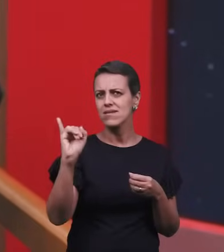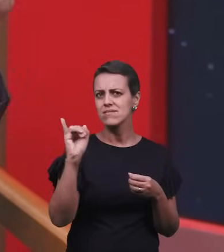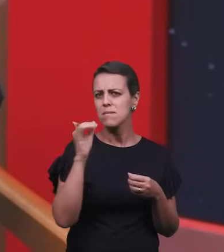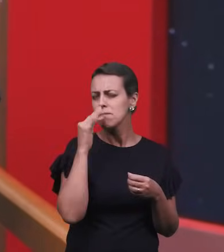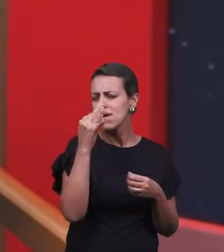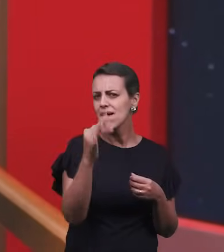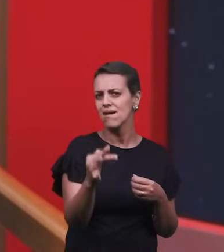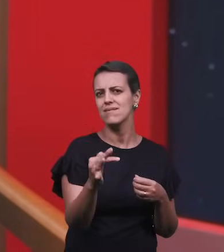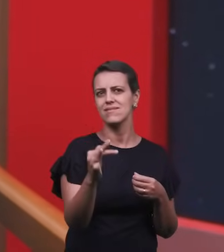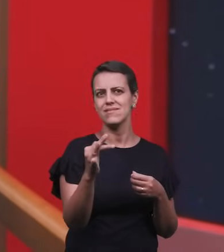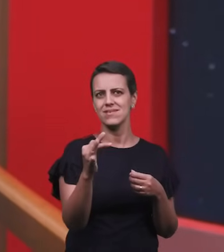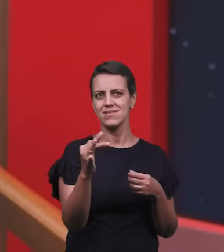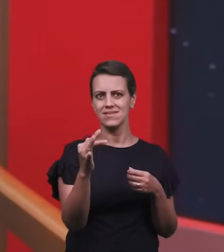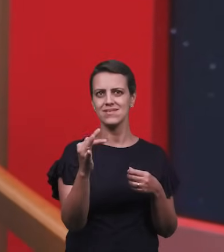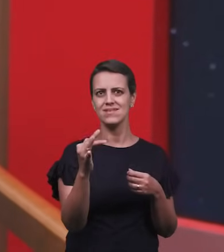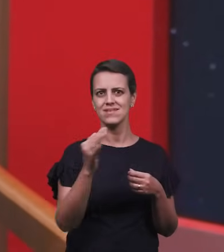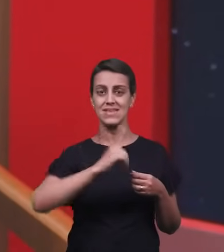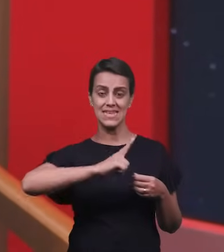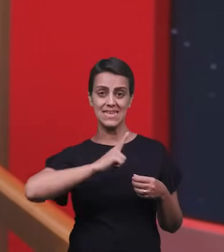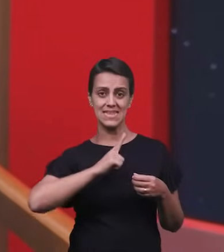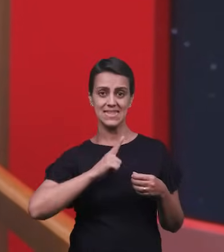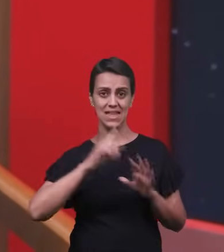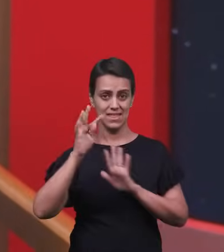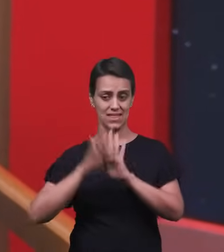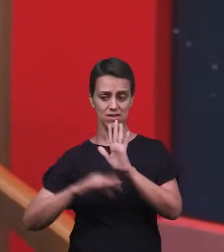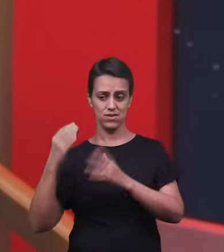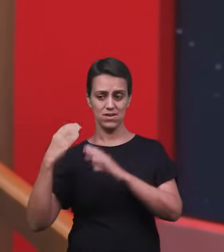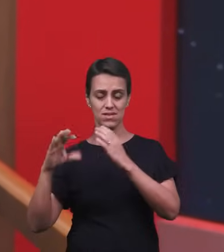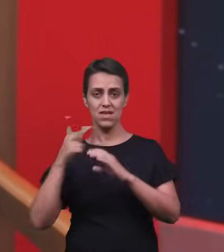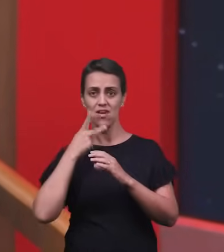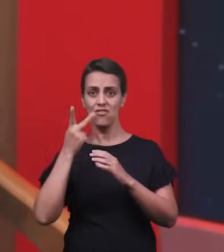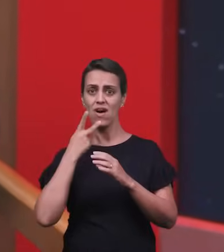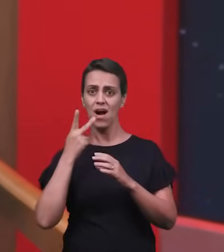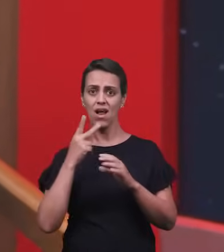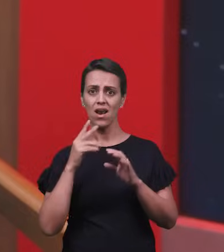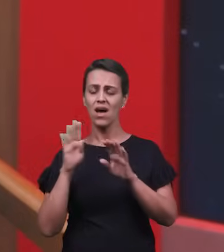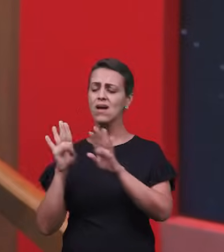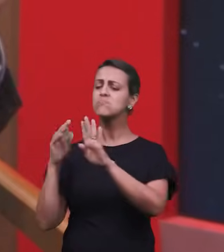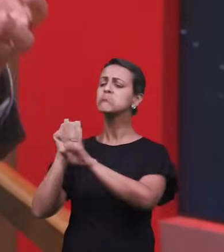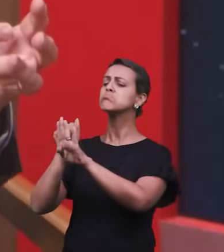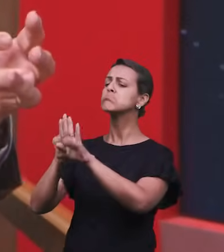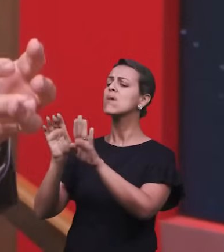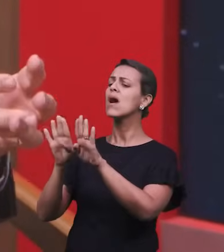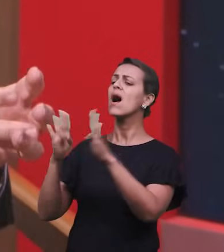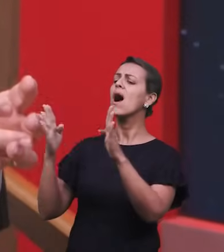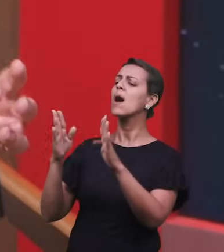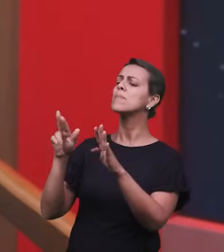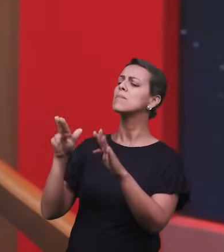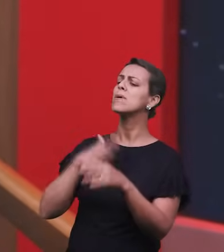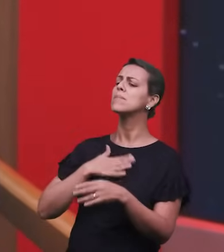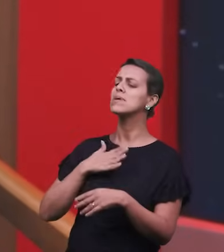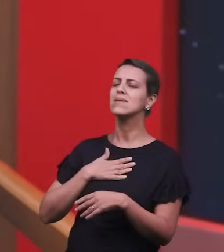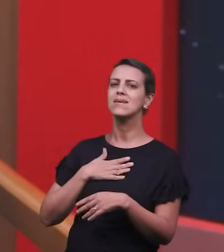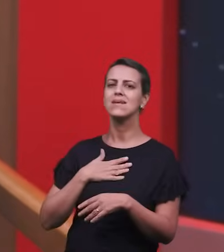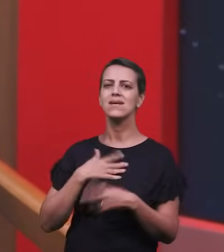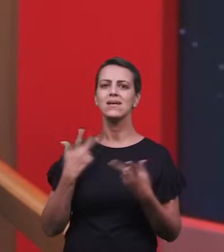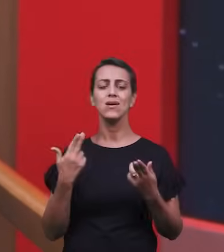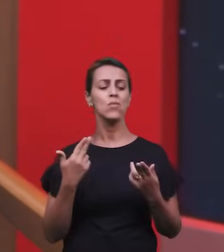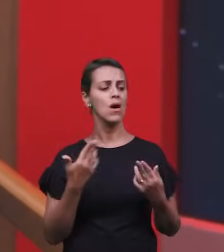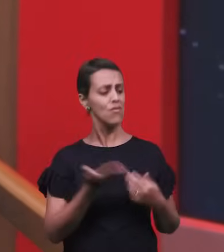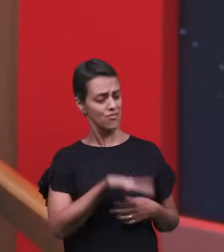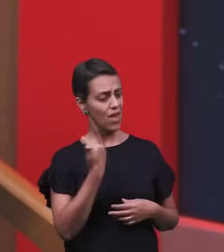tem um texto lá em Cantar que diz: abre, irmã minha. Então é o momento dos apelos finais. Por que